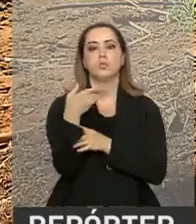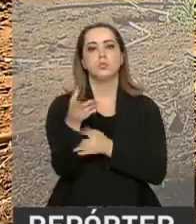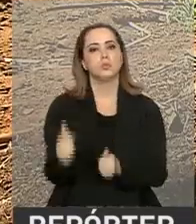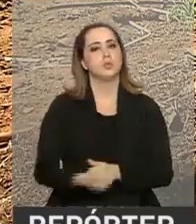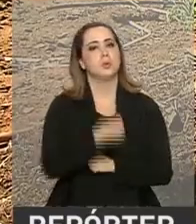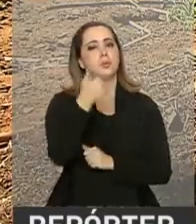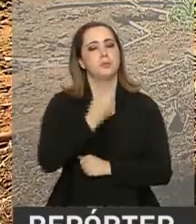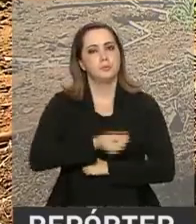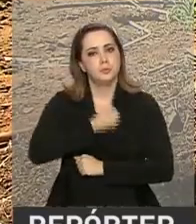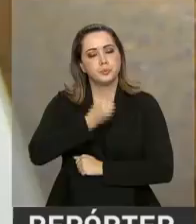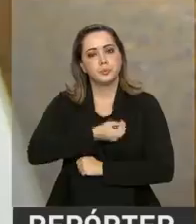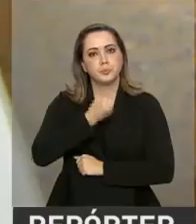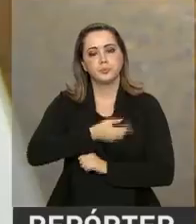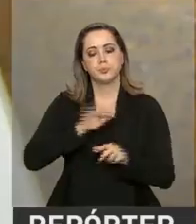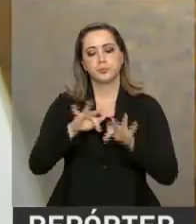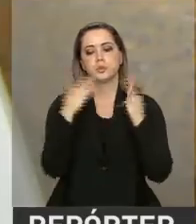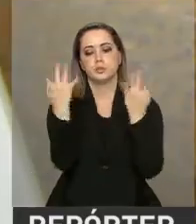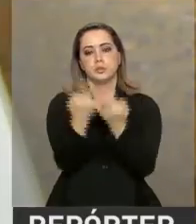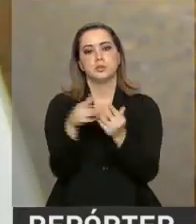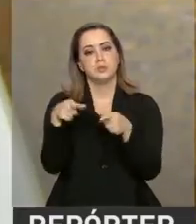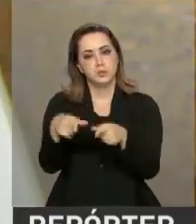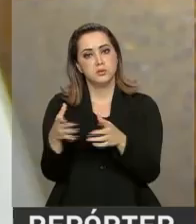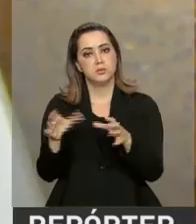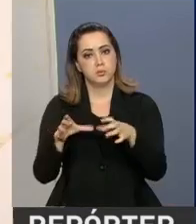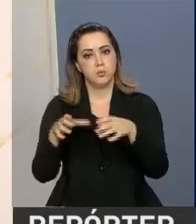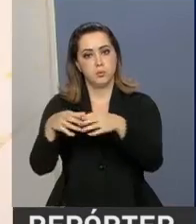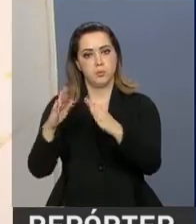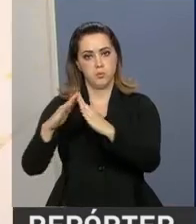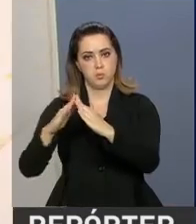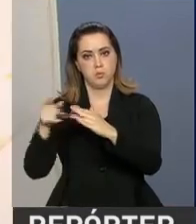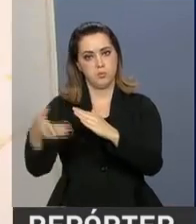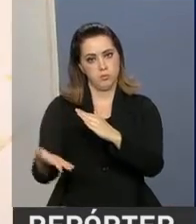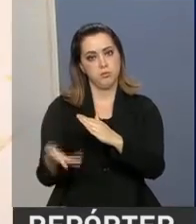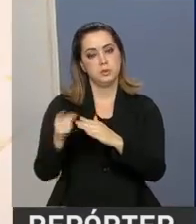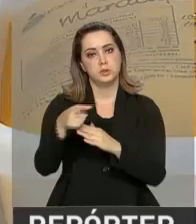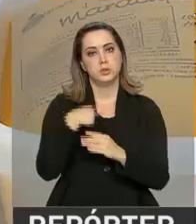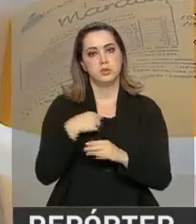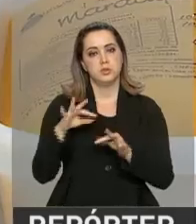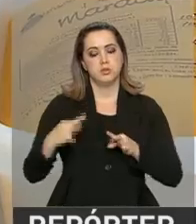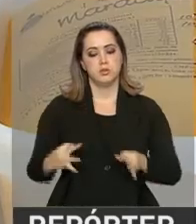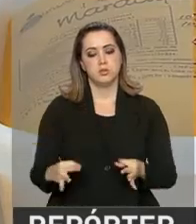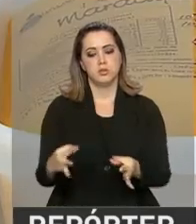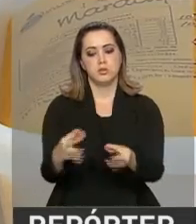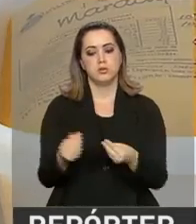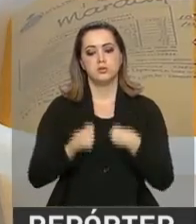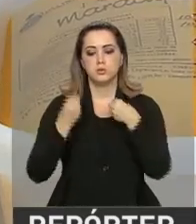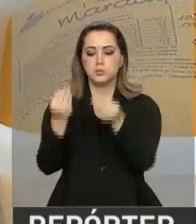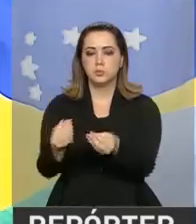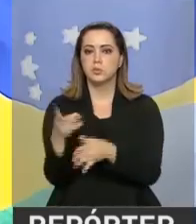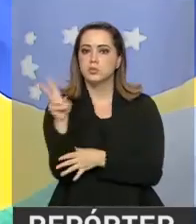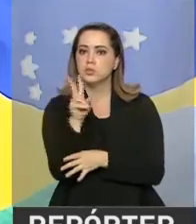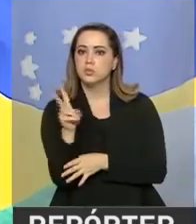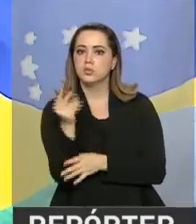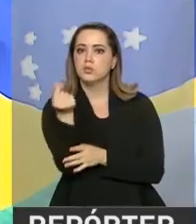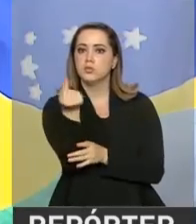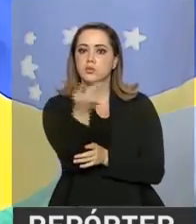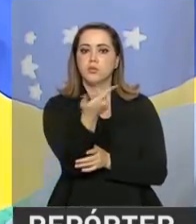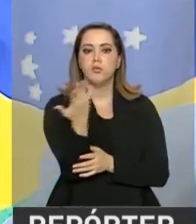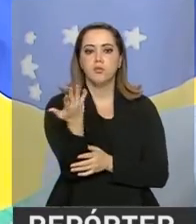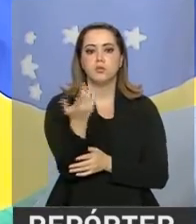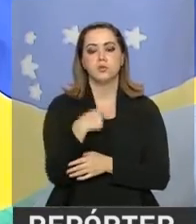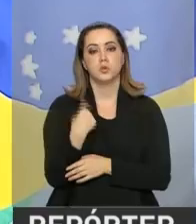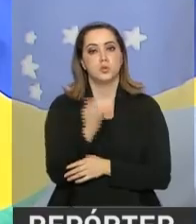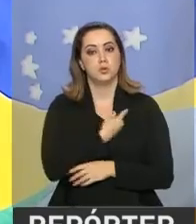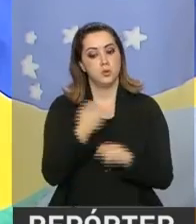das famílias assentadas. Além de aumentar a produção, a tecnologia agrega valor aos produtos. Levar